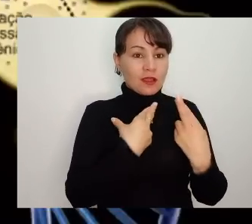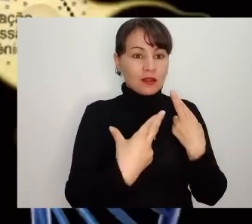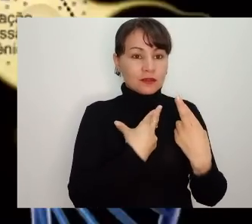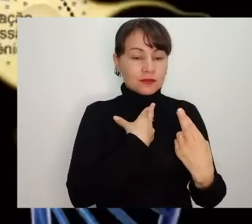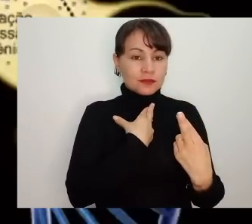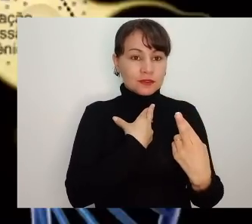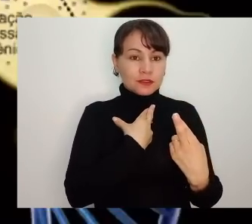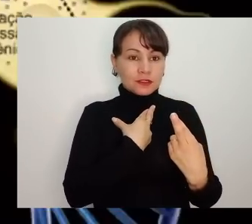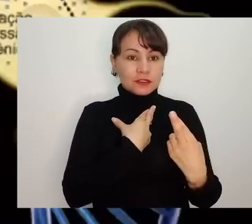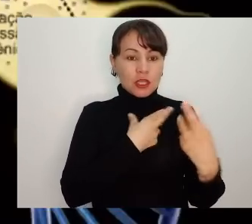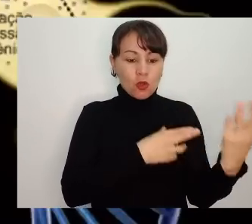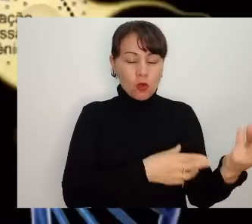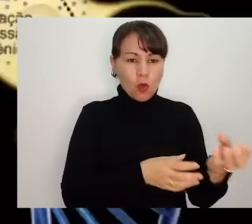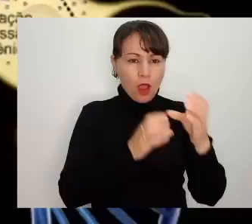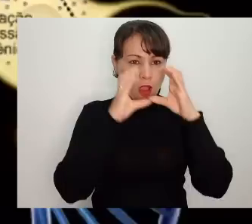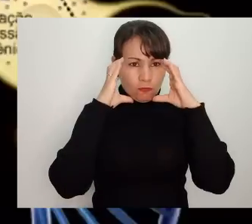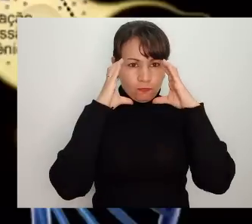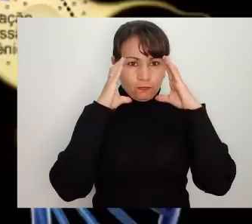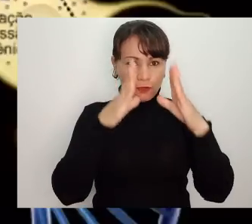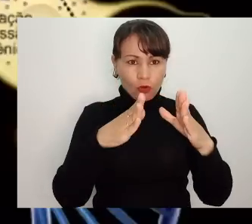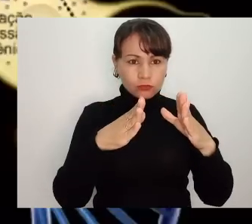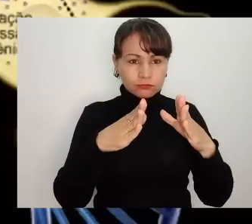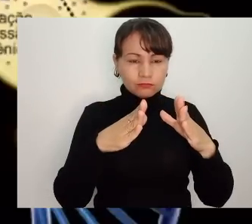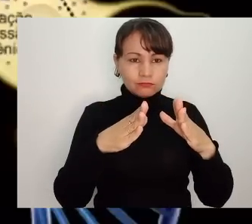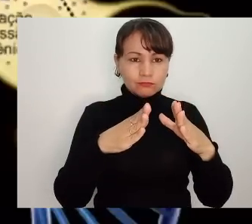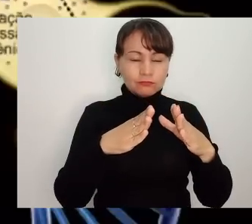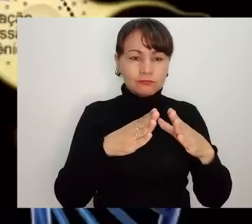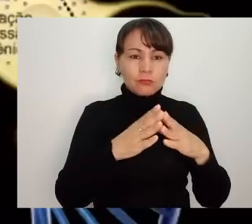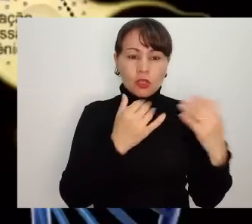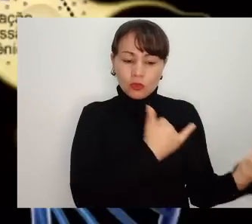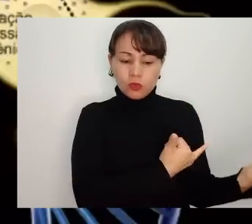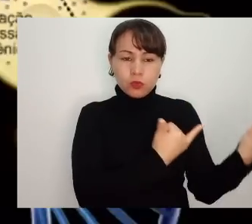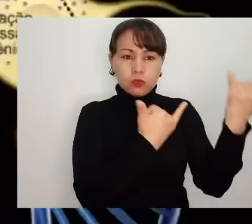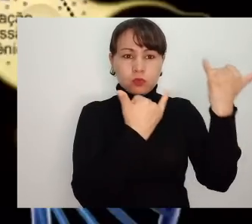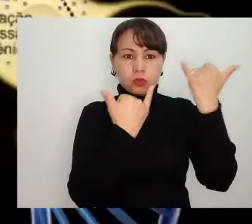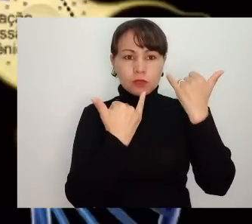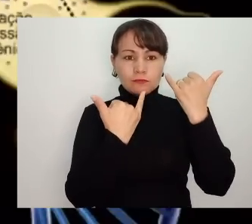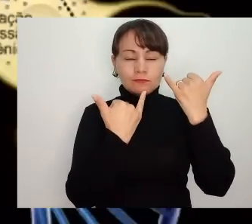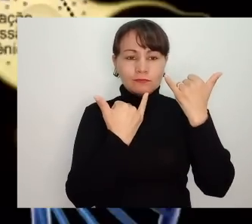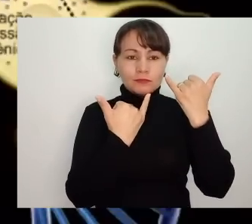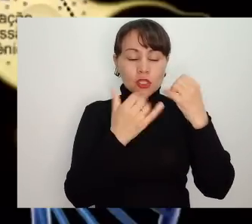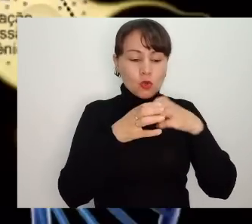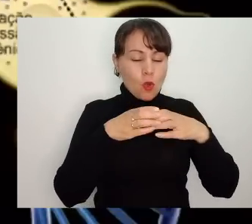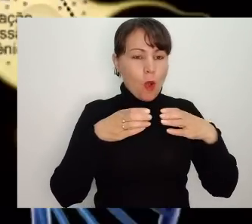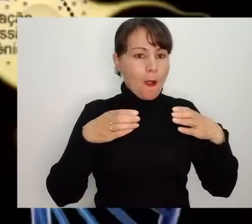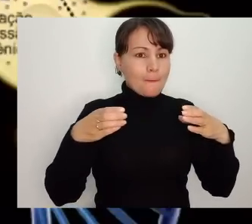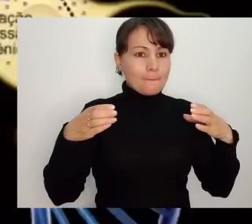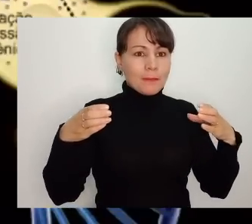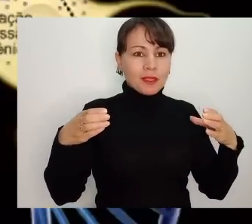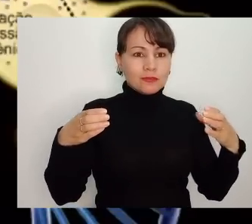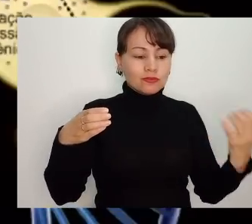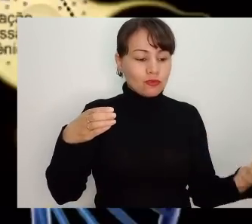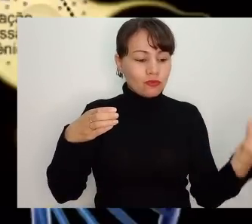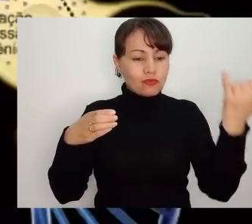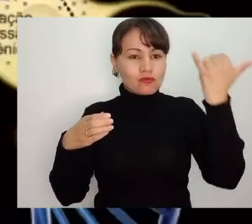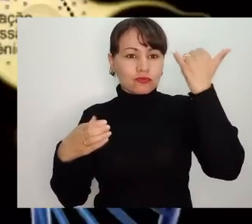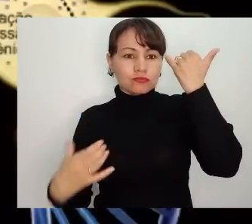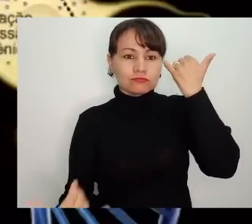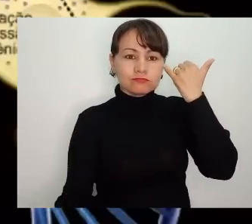em relação à concentração de neurotransmissores e ao aumento do número